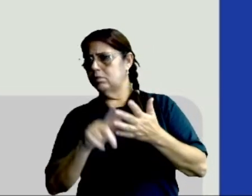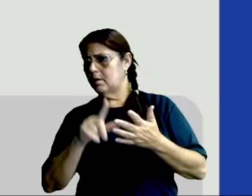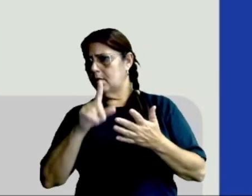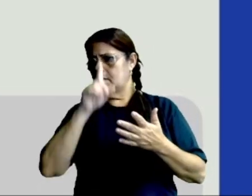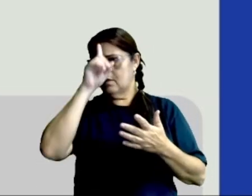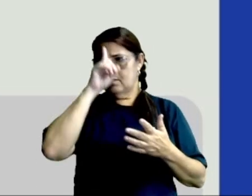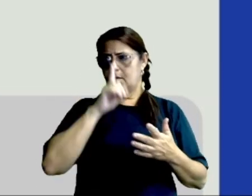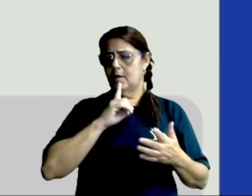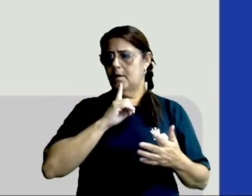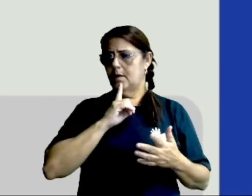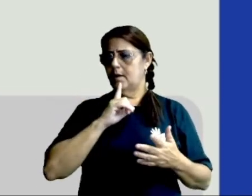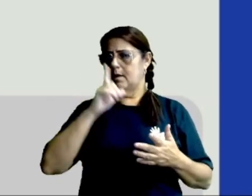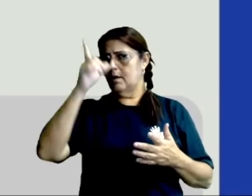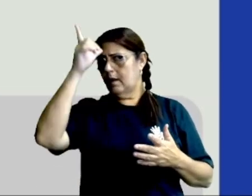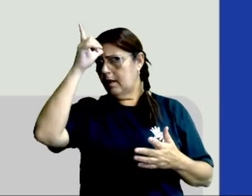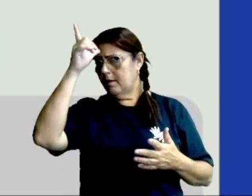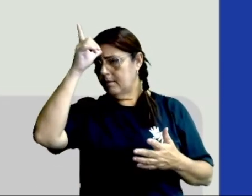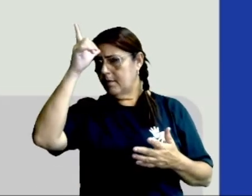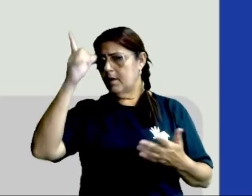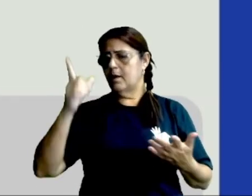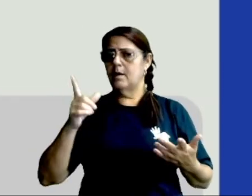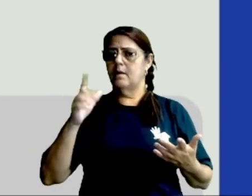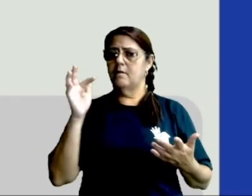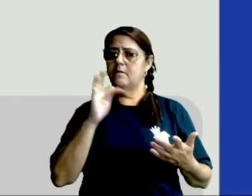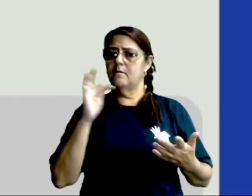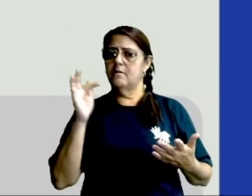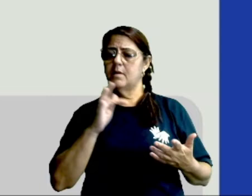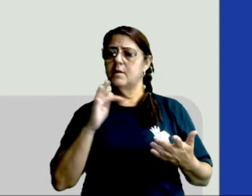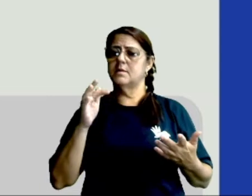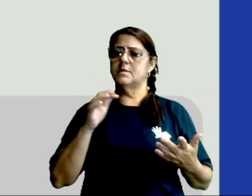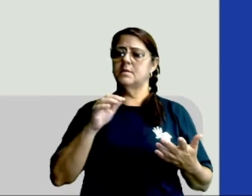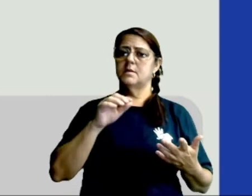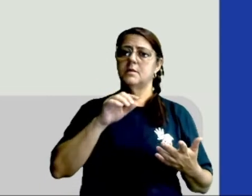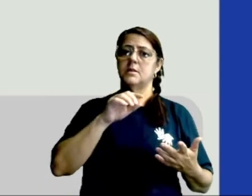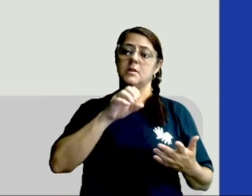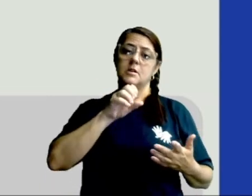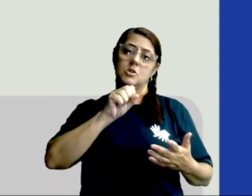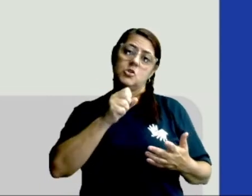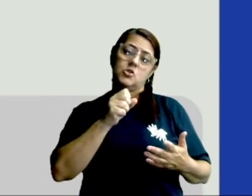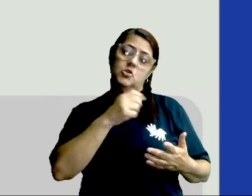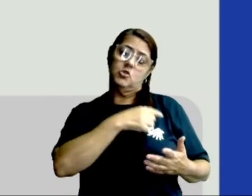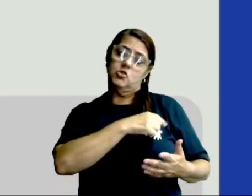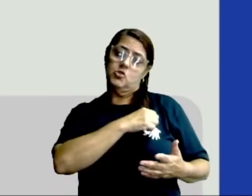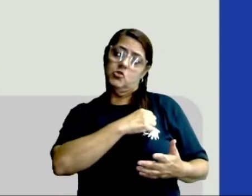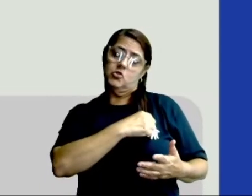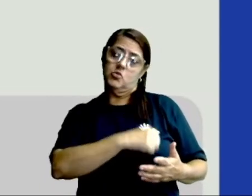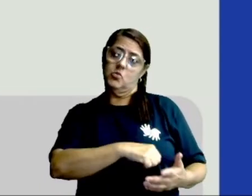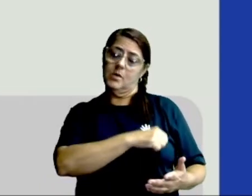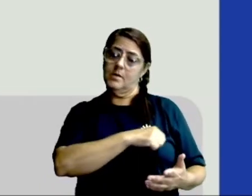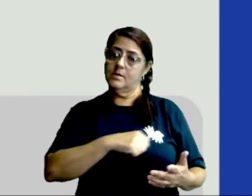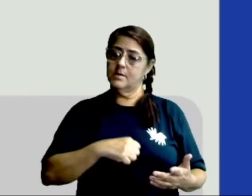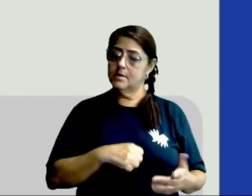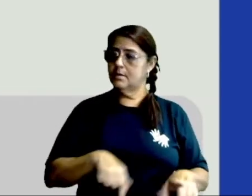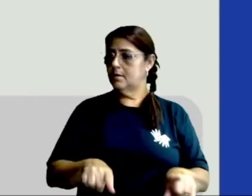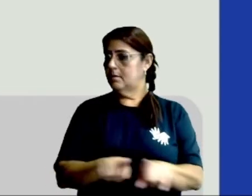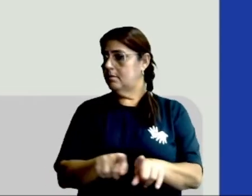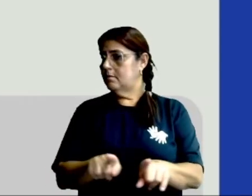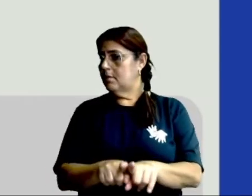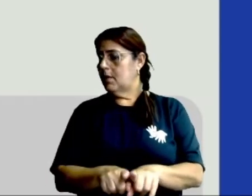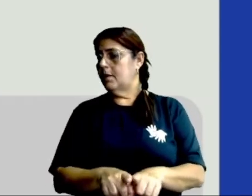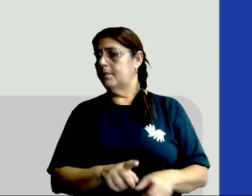elevada industrialização, como a Alemanha, a França, a Suécia, né? Tem países com um pouco menor industrialização, a Irlanda, a